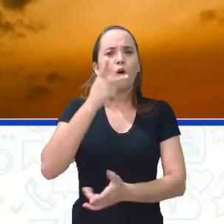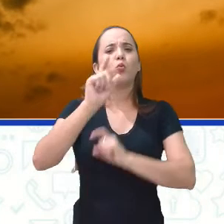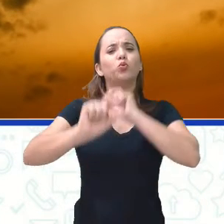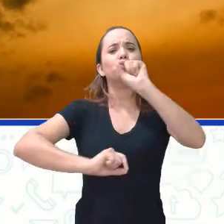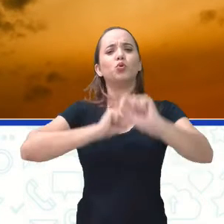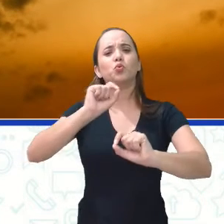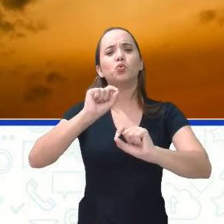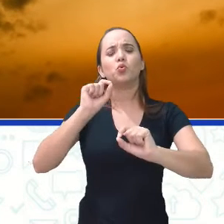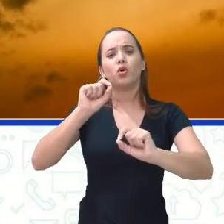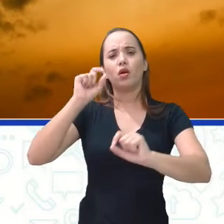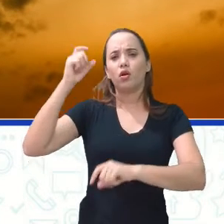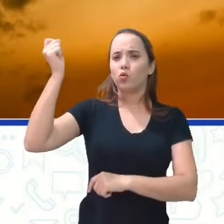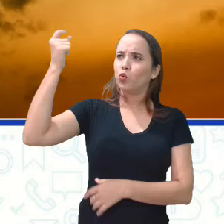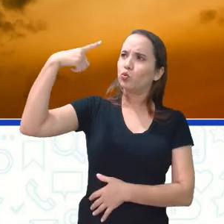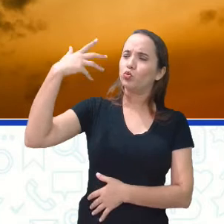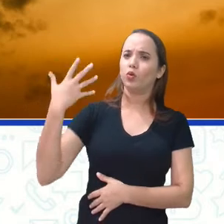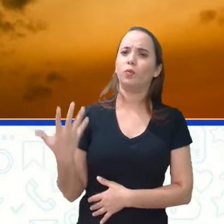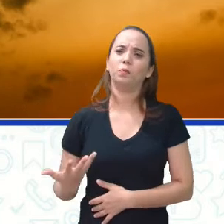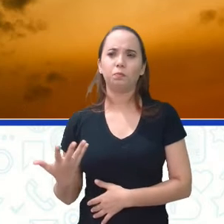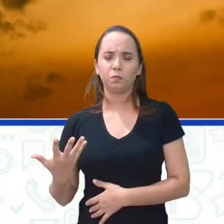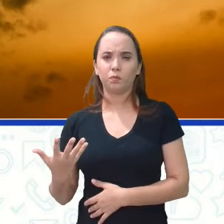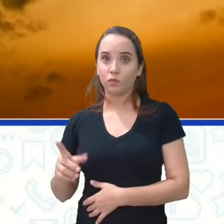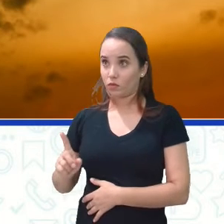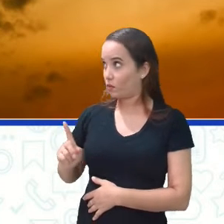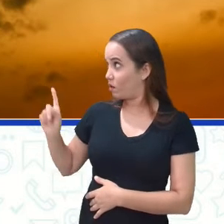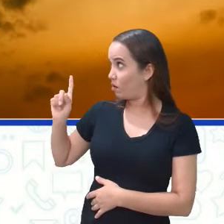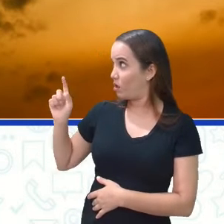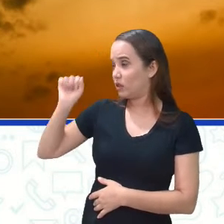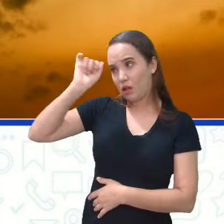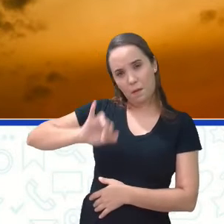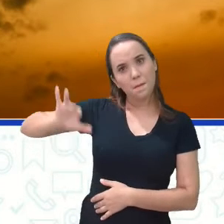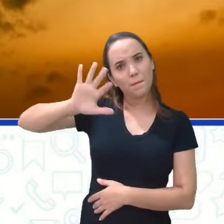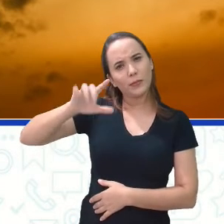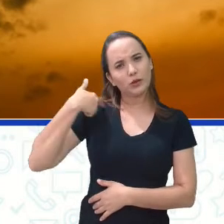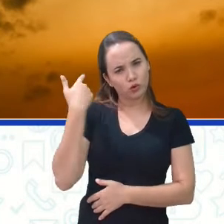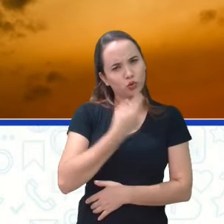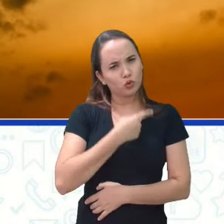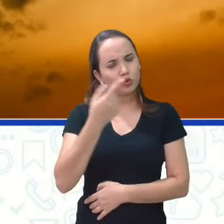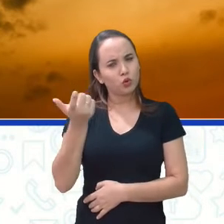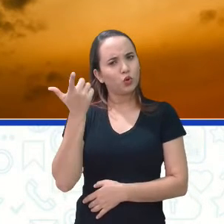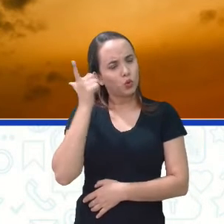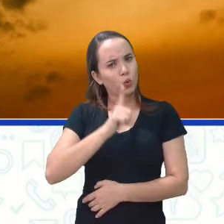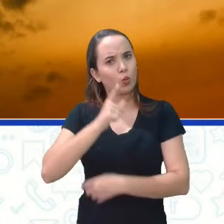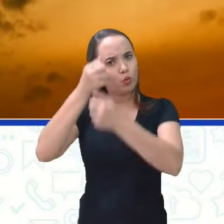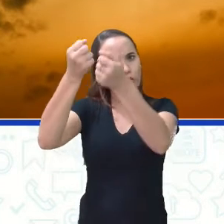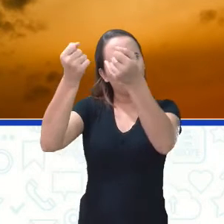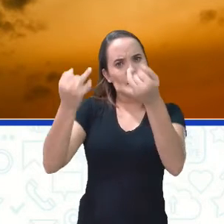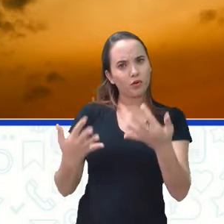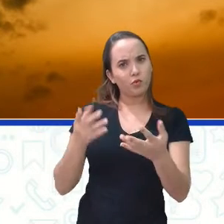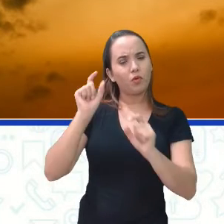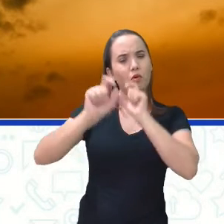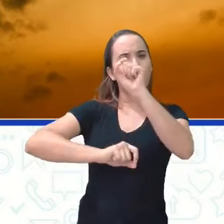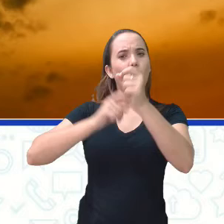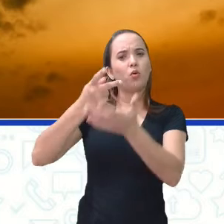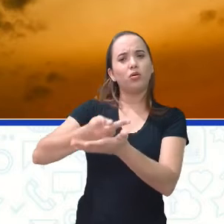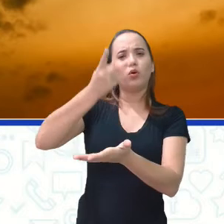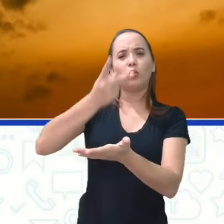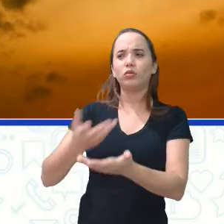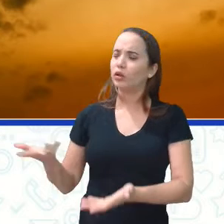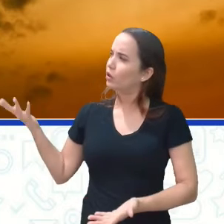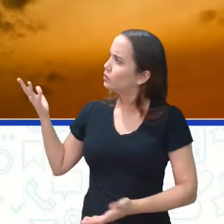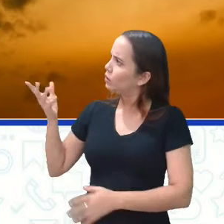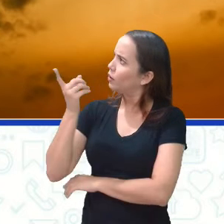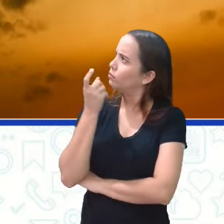Sol? Será que só por essa imagem a gente já consegue explicar esse acontecimento,